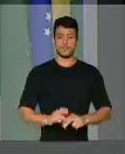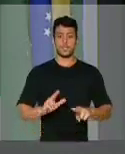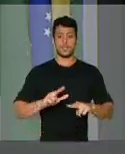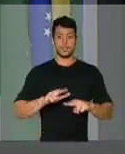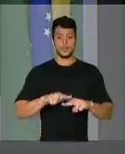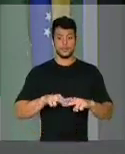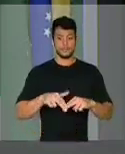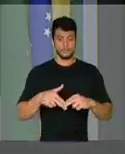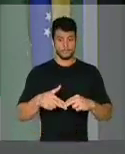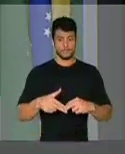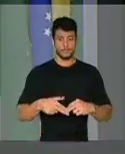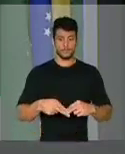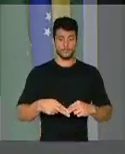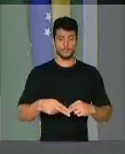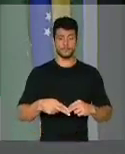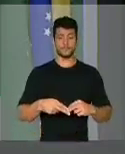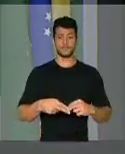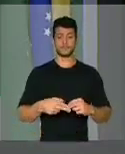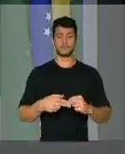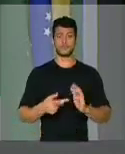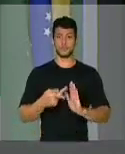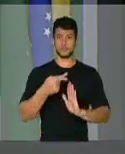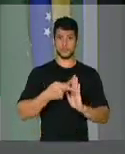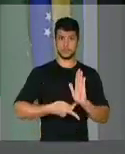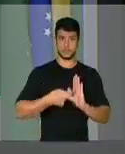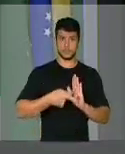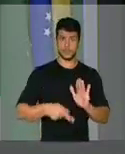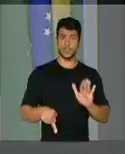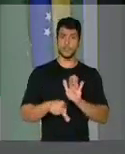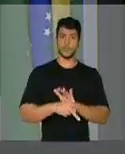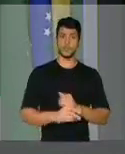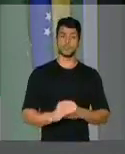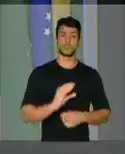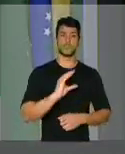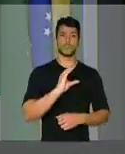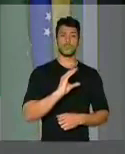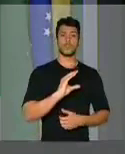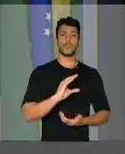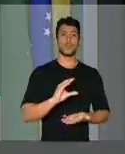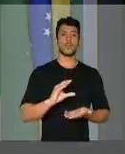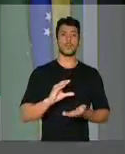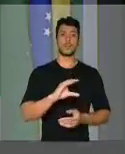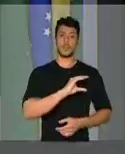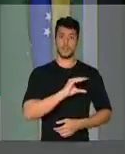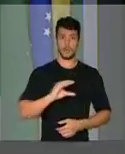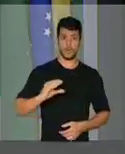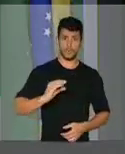Portanto, senhor presidente, o parecer pela Comissão de Finanças e Tributação,